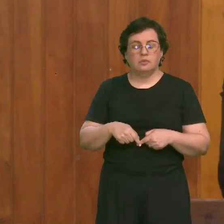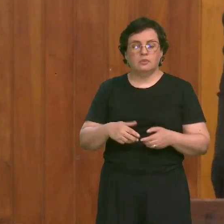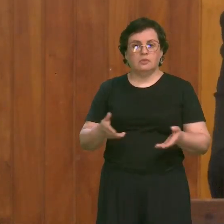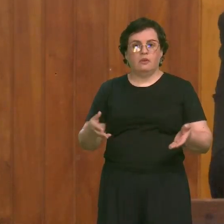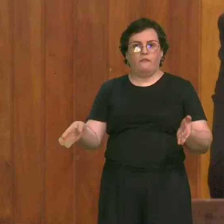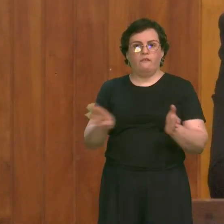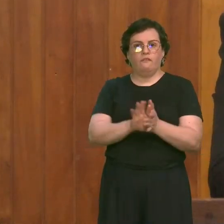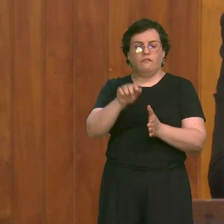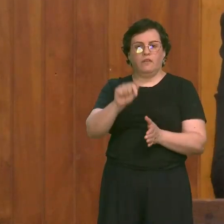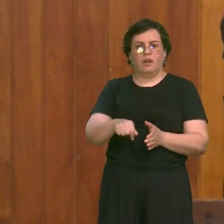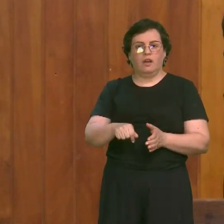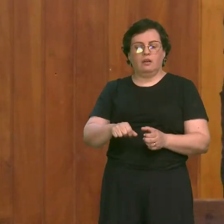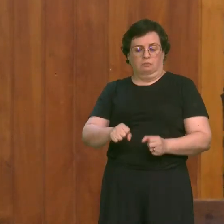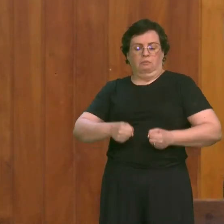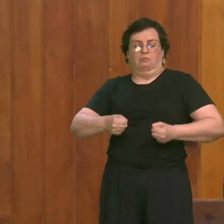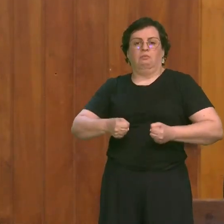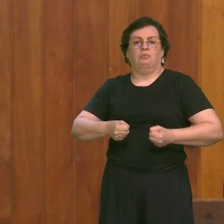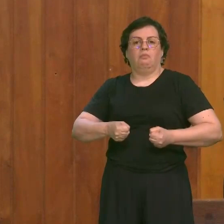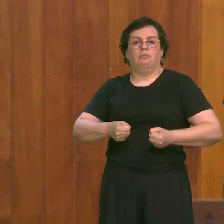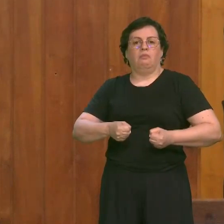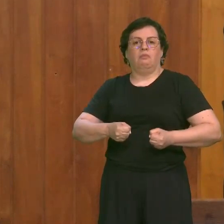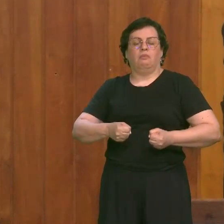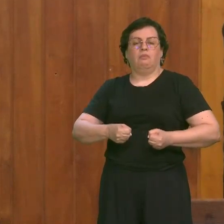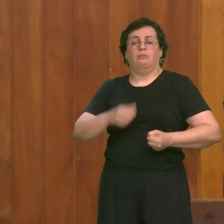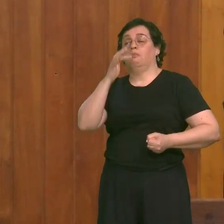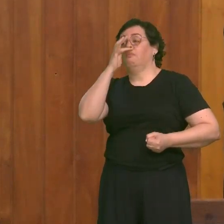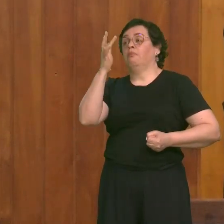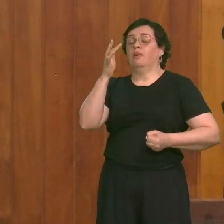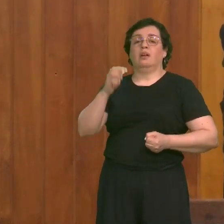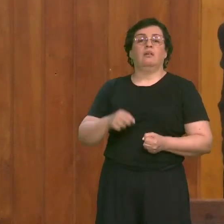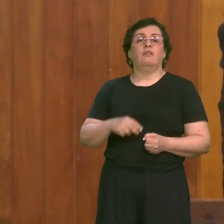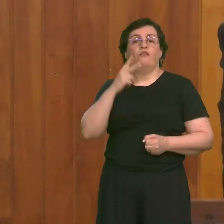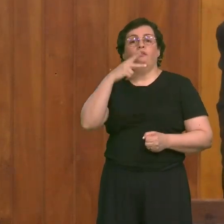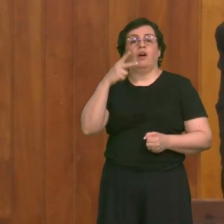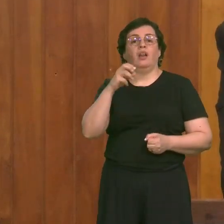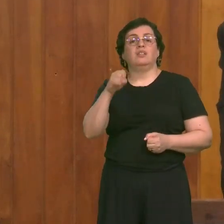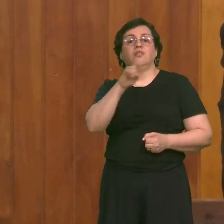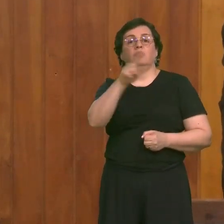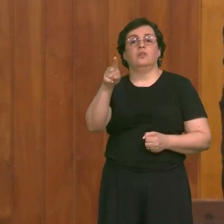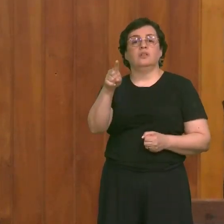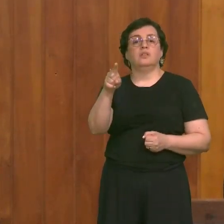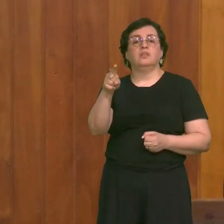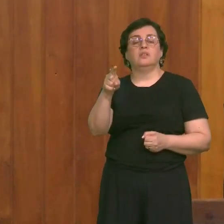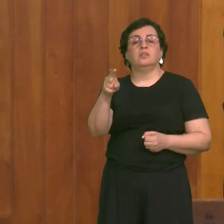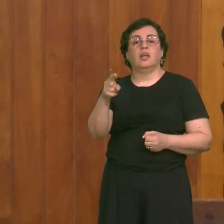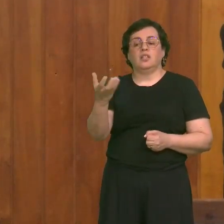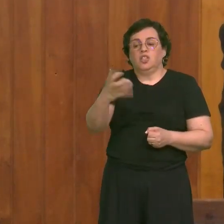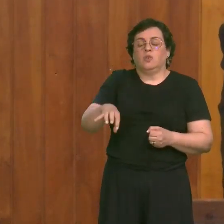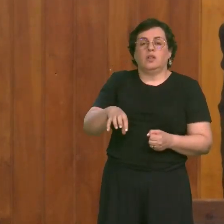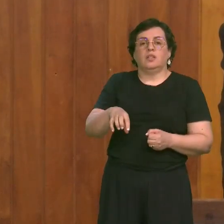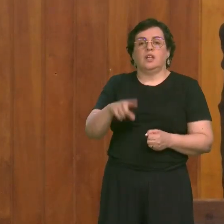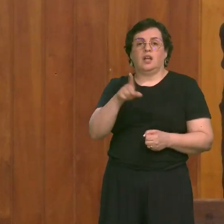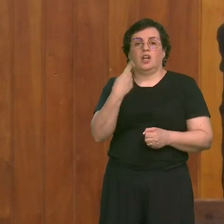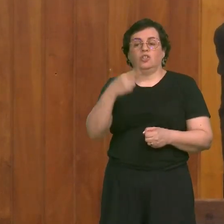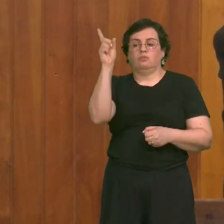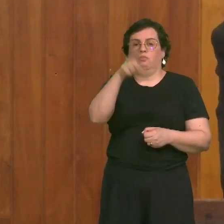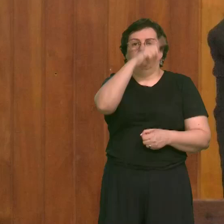aí vem aqui botar banca e determinar como vai ser Ah se vocês não aceitarem a gente vai lá e veta Vet